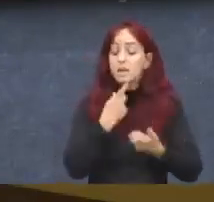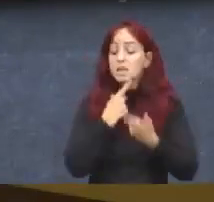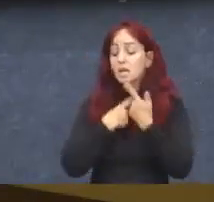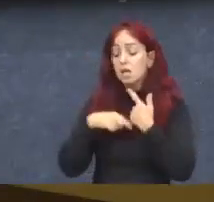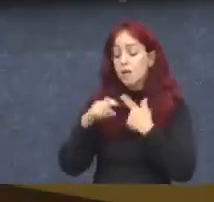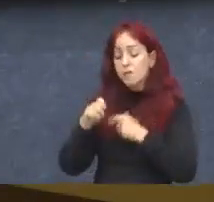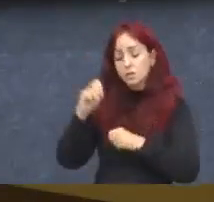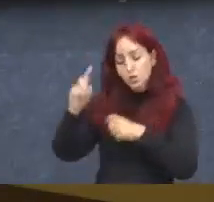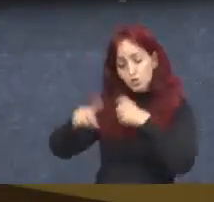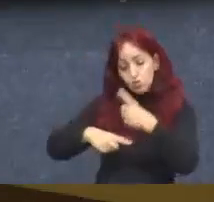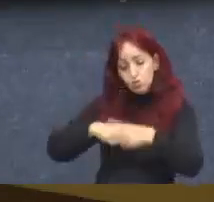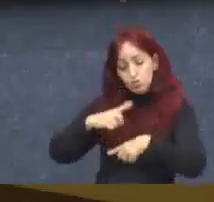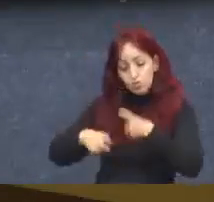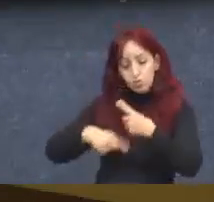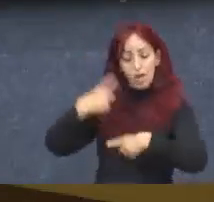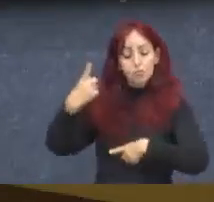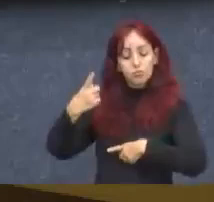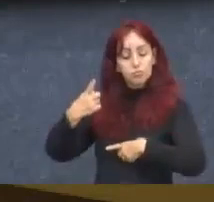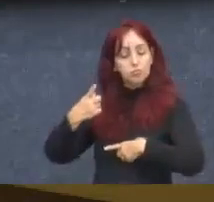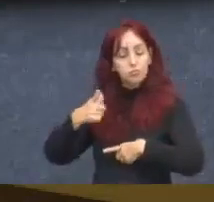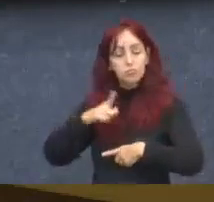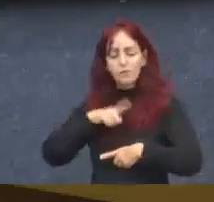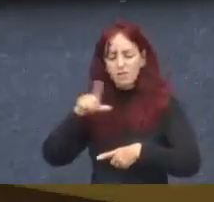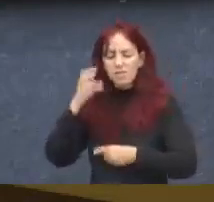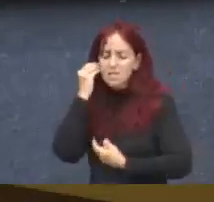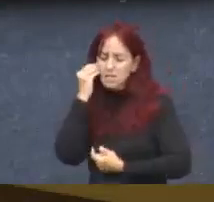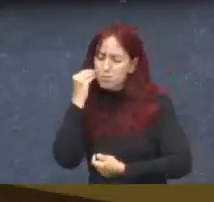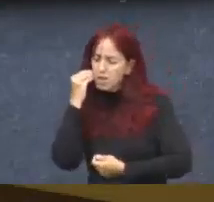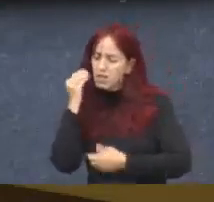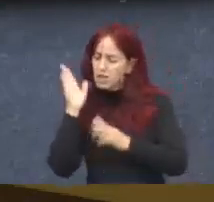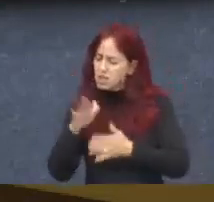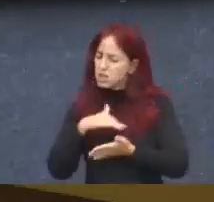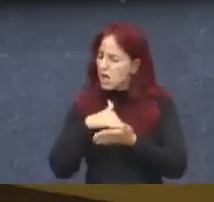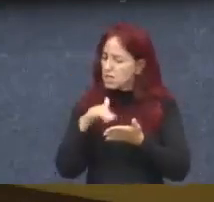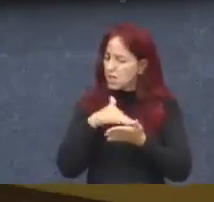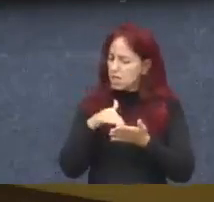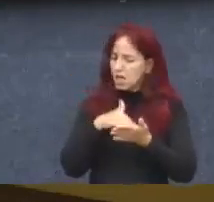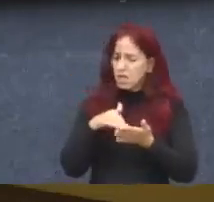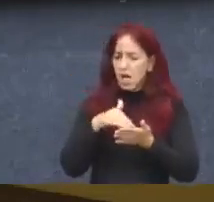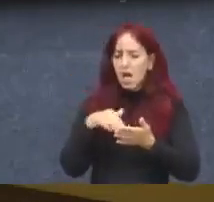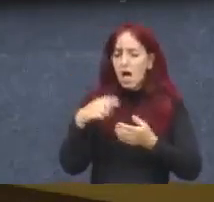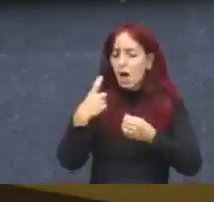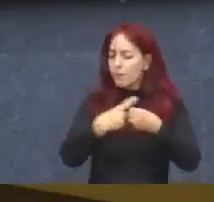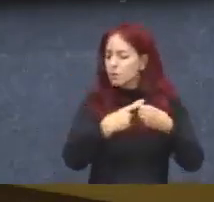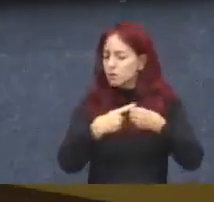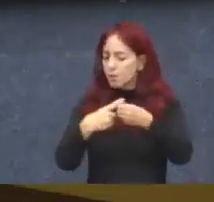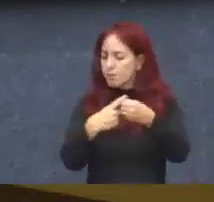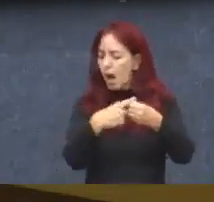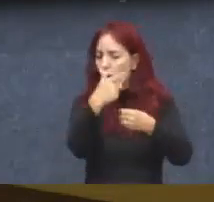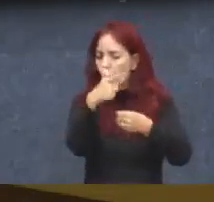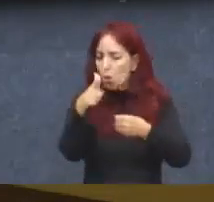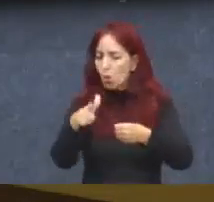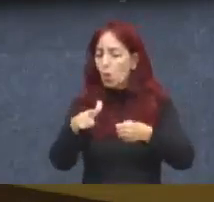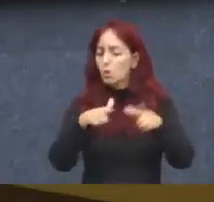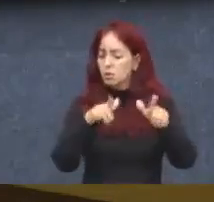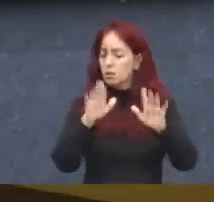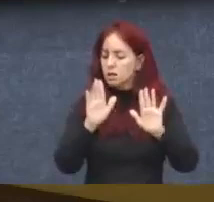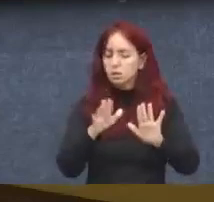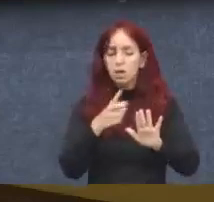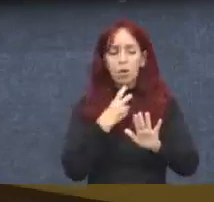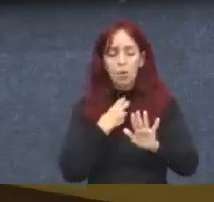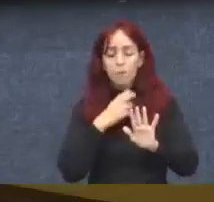nessa jornada. Você tem toda a experiência, já foi secretário municipal e tantos outros cargos já ocupado.